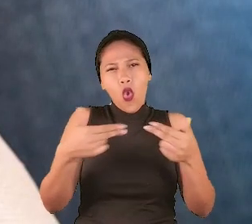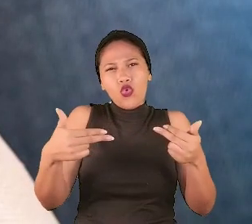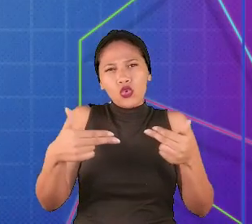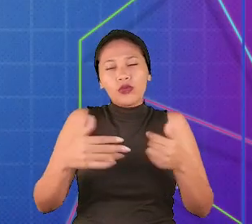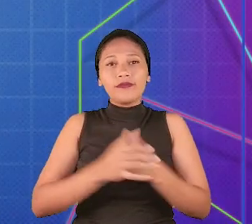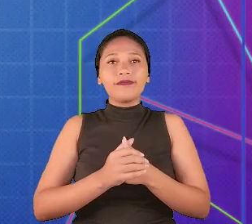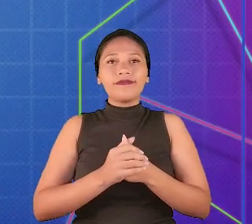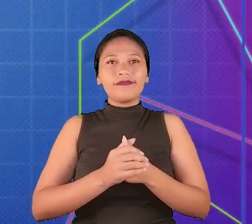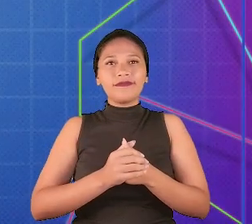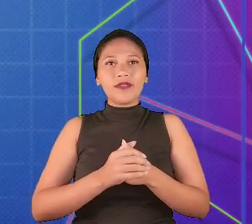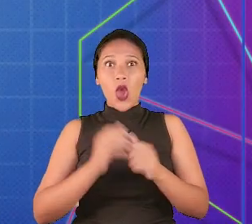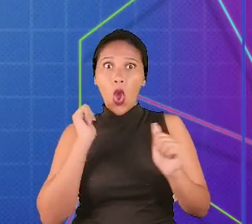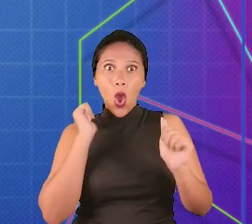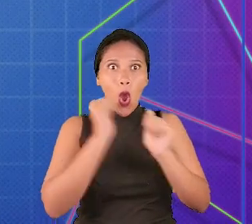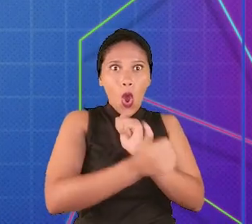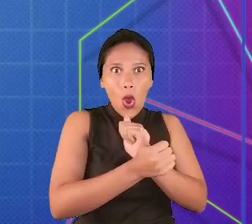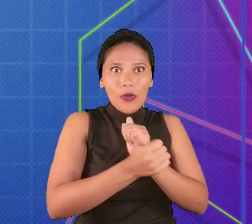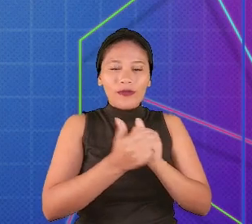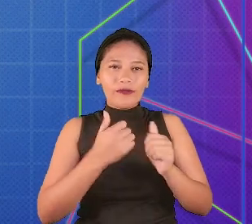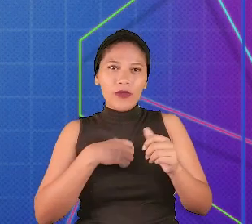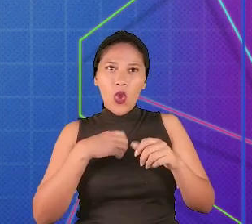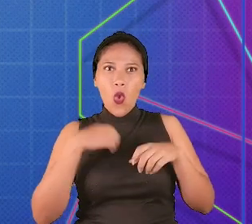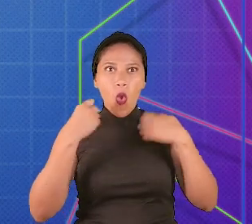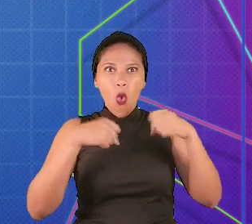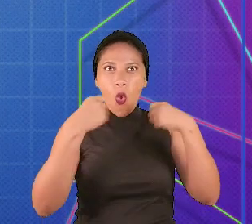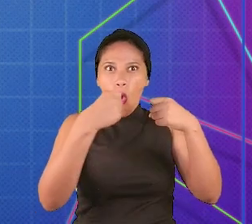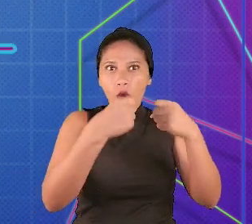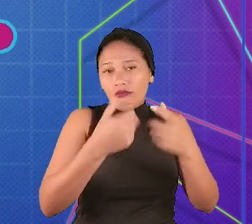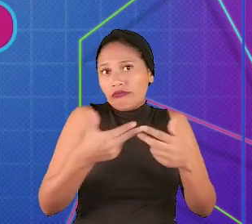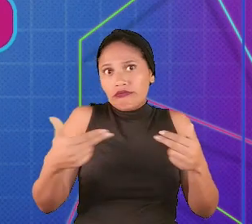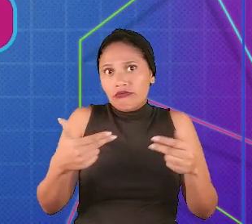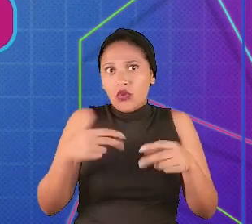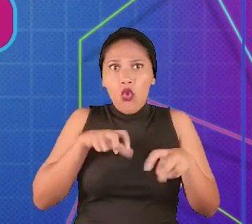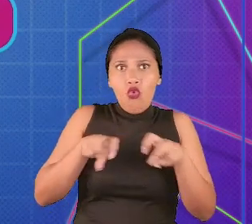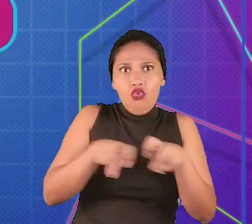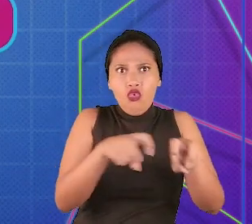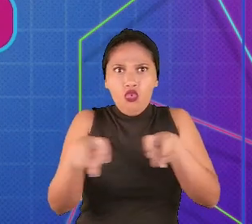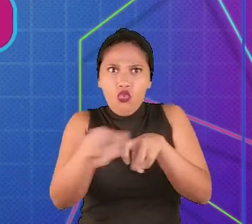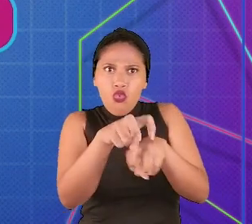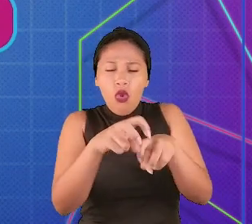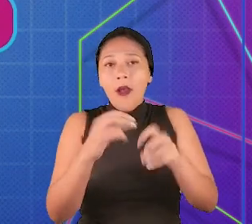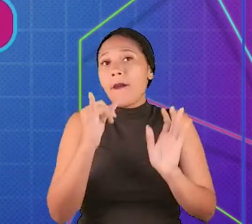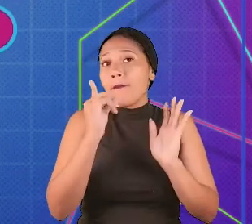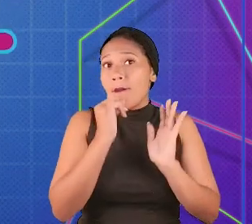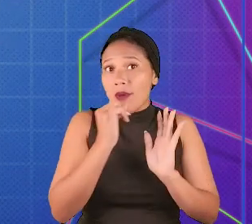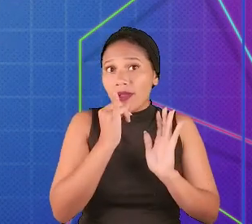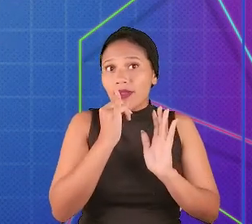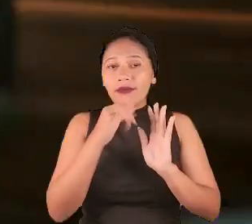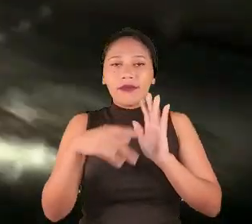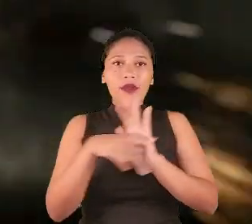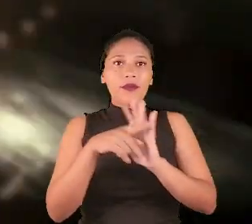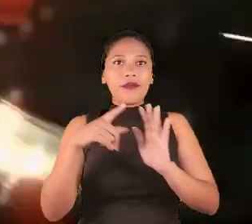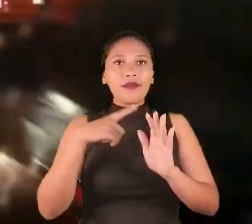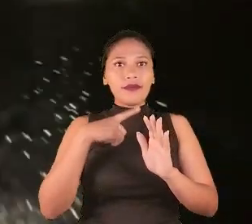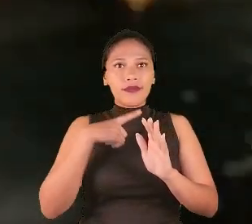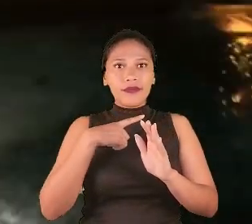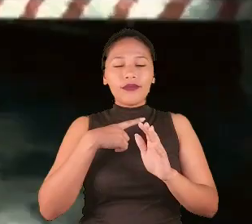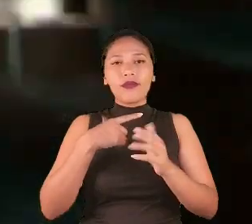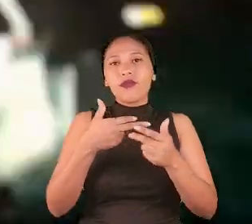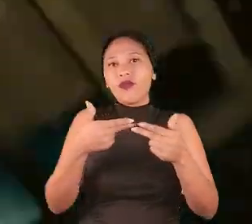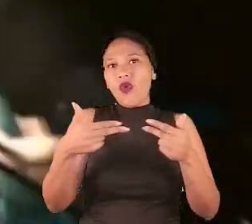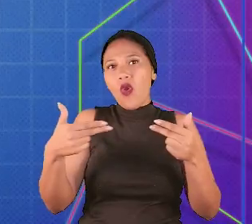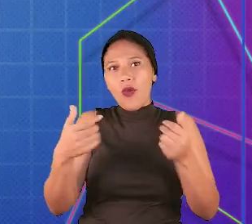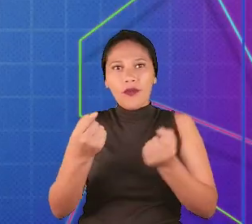Tetris. Corrida. Neles, os jogadores entram em uma competição de velocidade. Exemplos, Need for Speed e